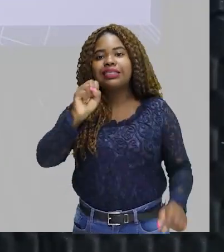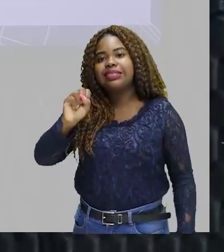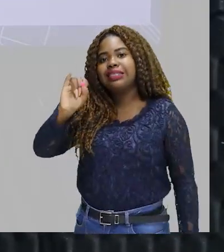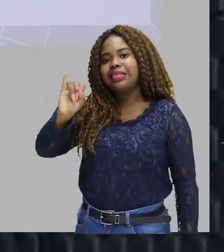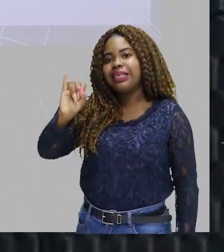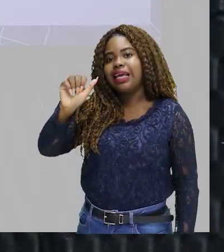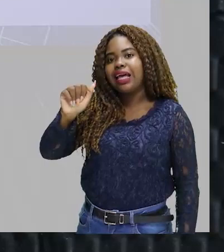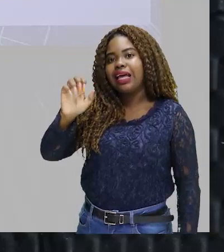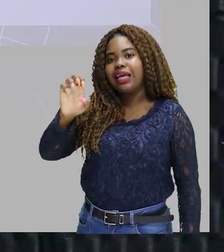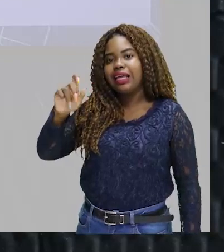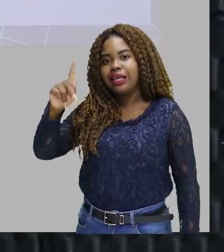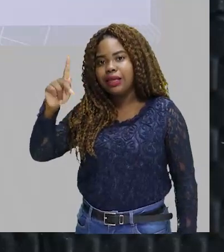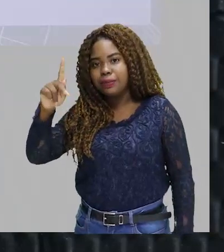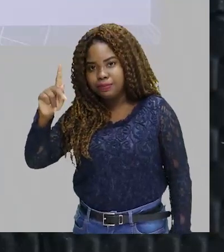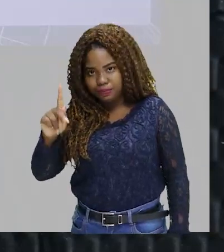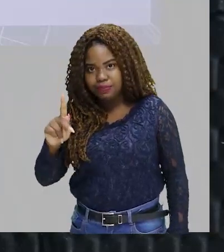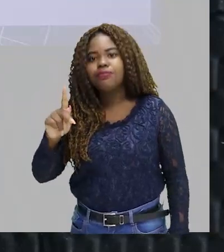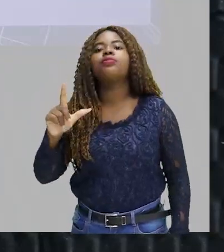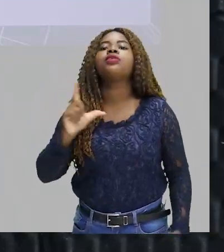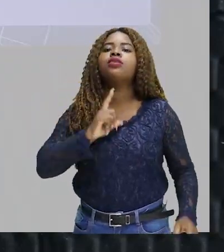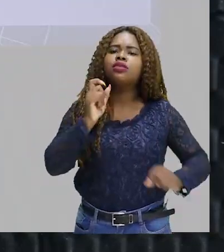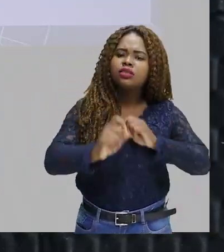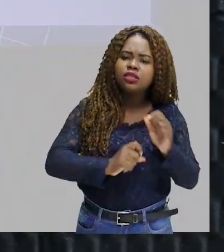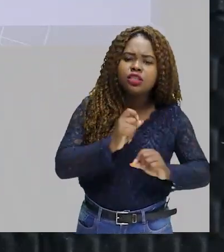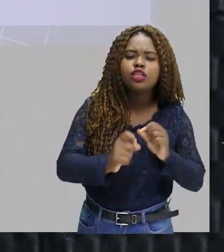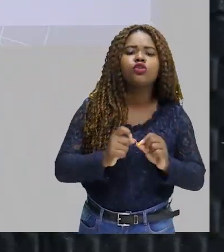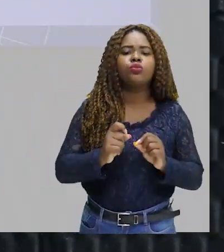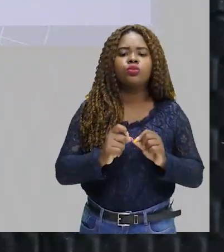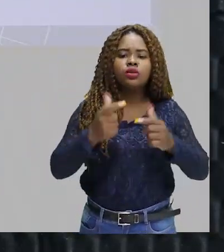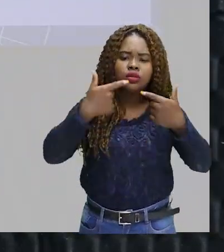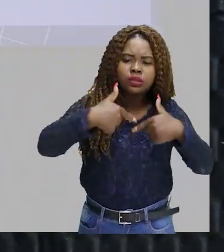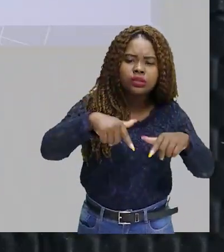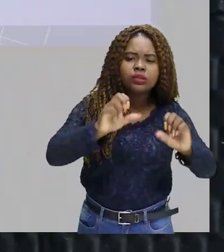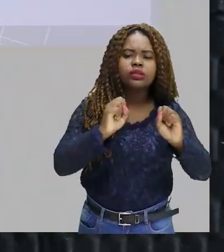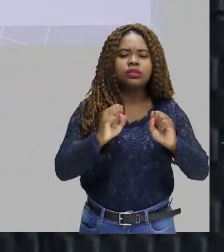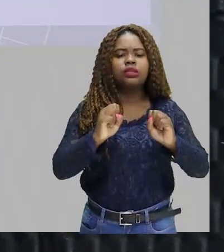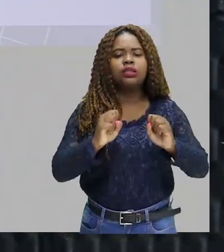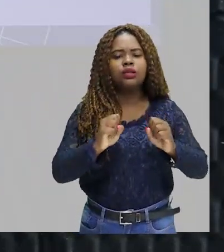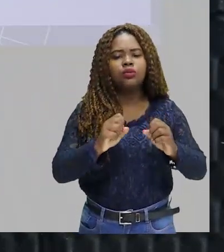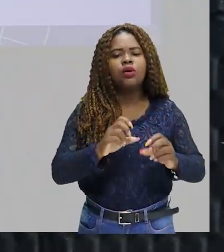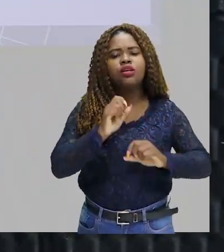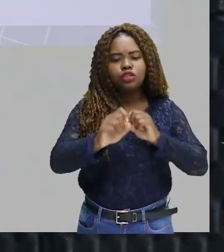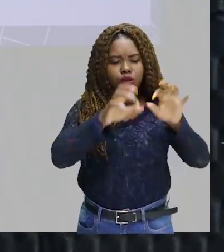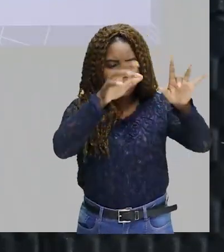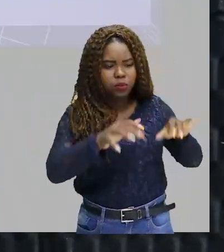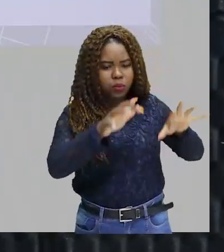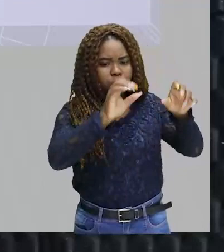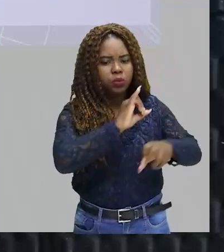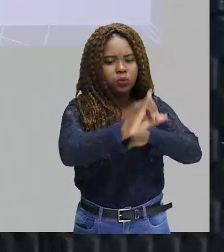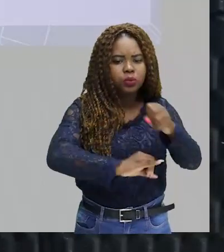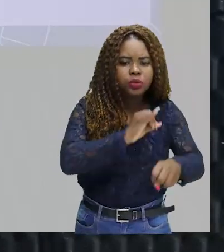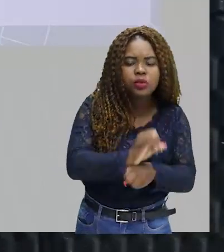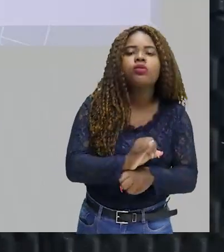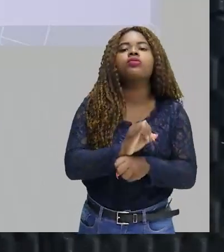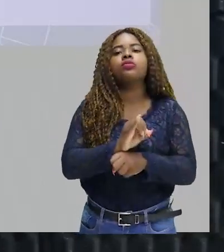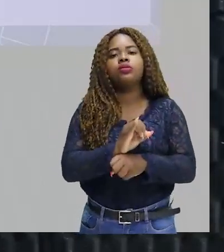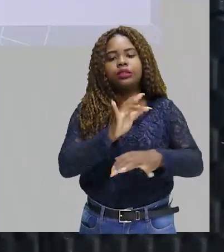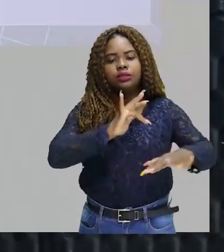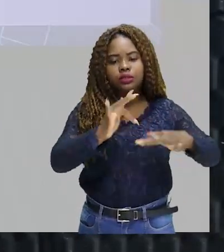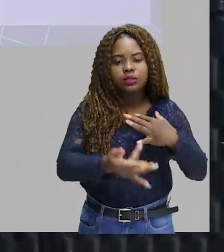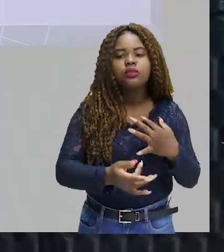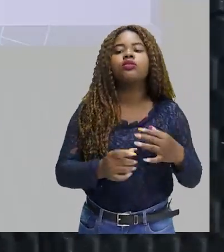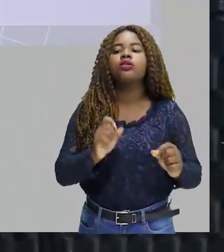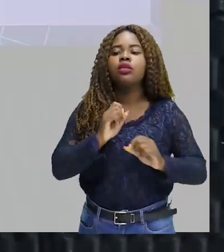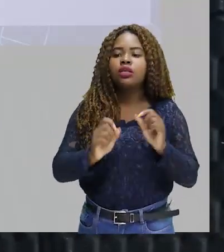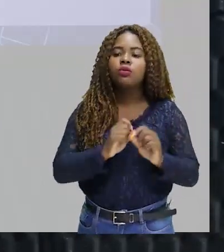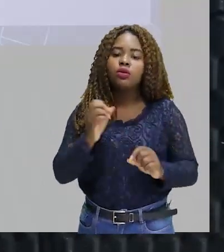também toda essa linguagem digital, todas as redes sociais, que é também uma nova forma de interação, uma nova forma de escrita. Por isso